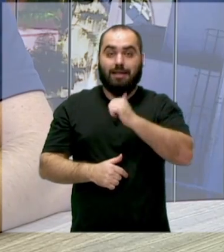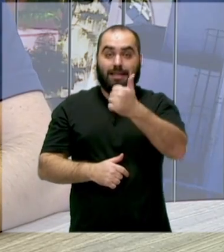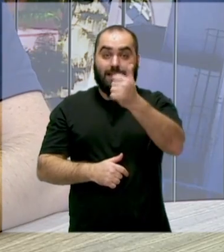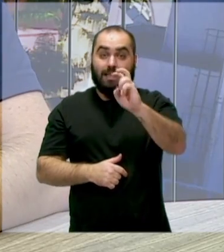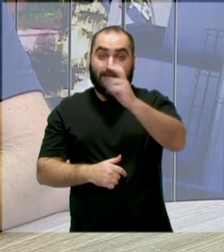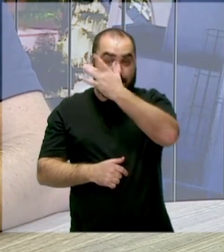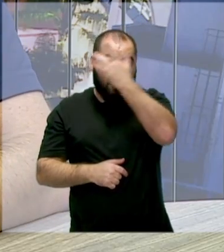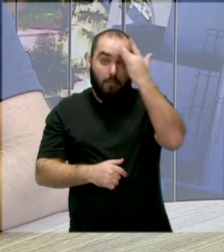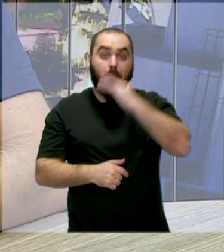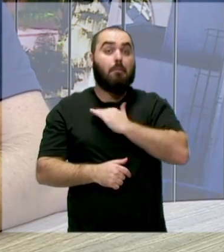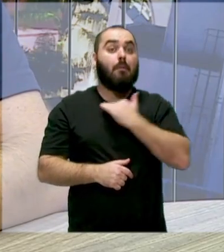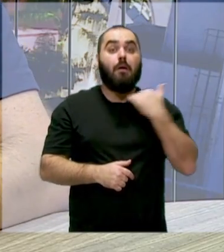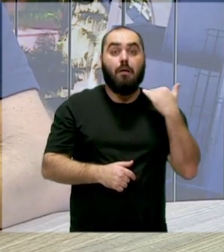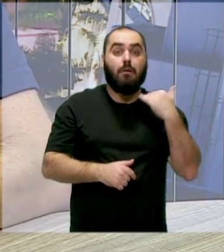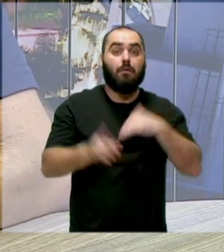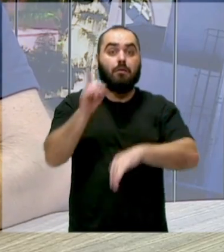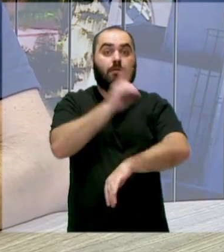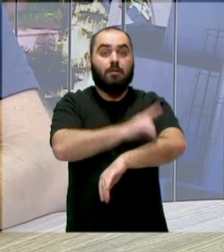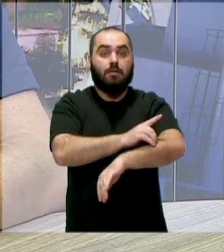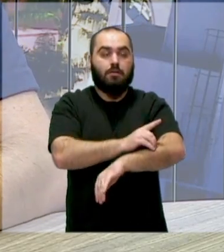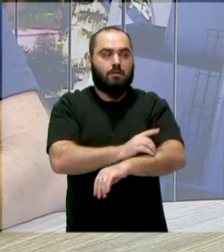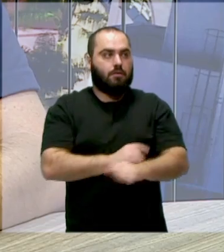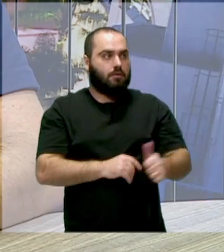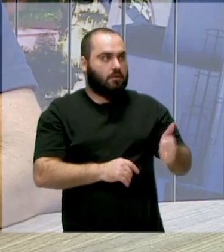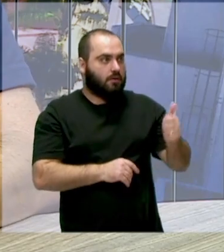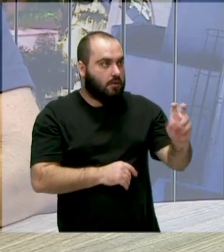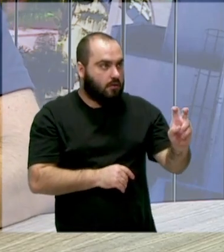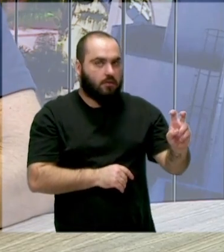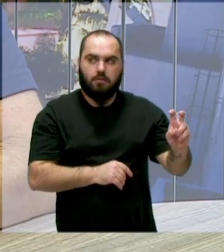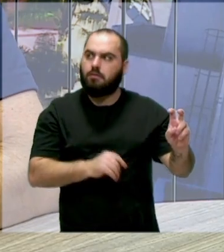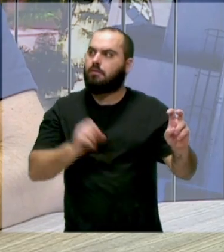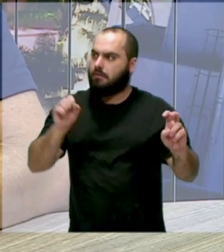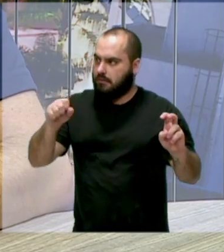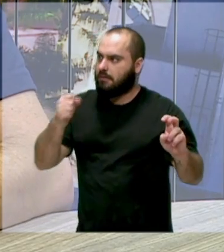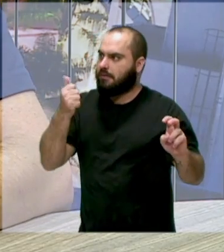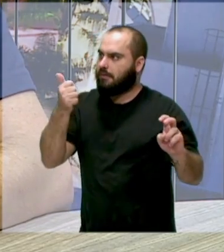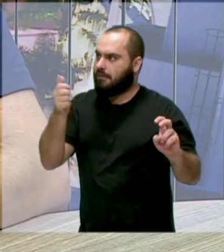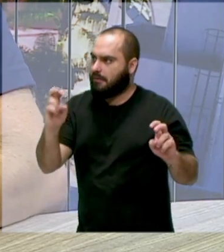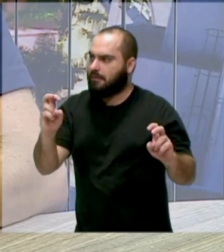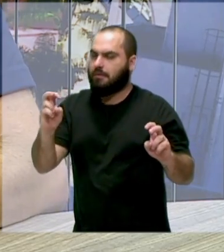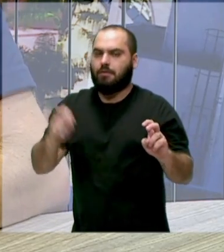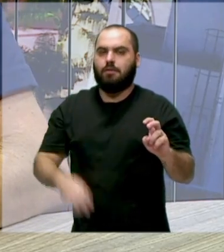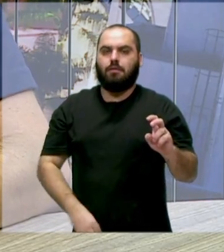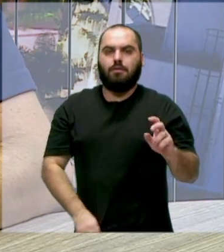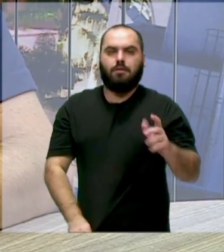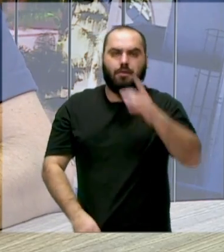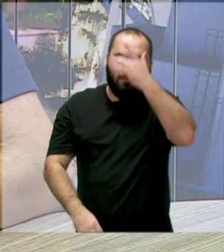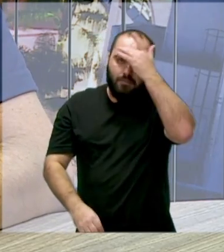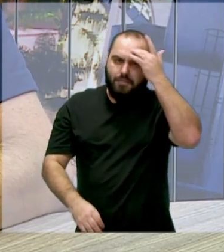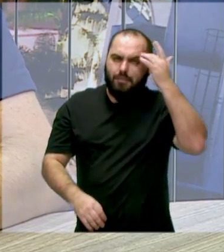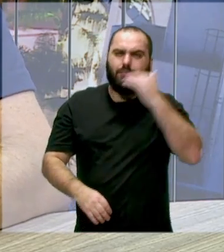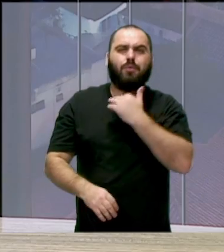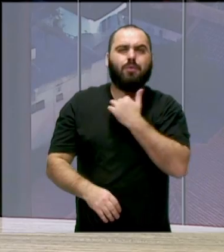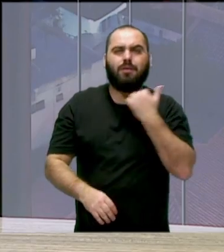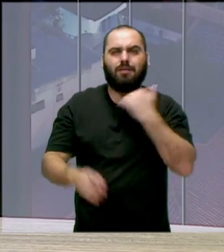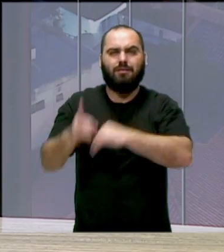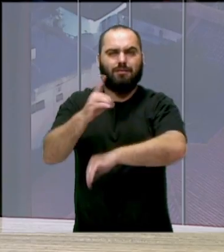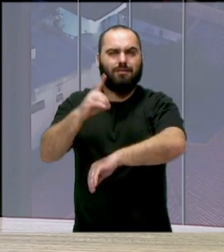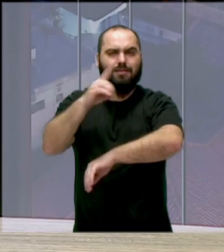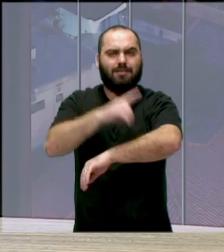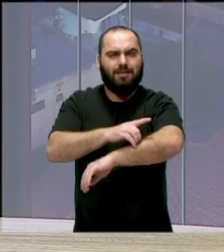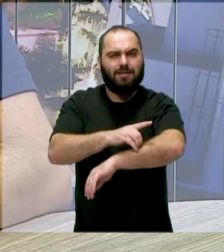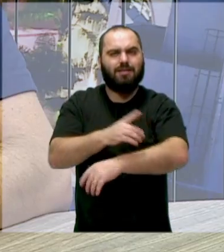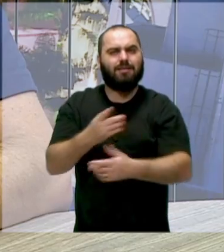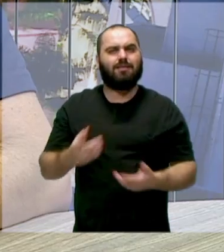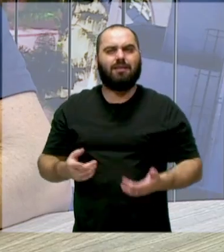de dengue. 15 óbitos? Eu digo assim, a Nossa. pessoa morrer por dengue, uma doença tão boba, né? Fácil